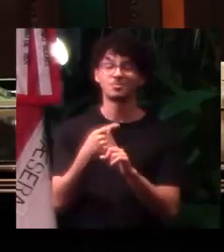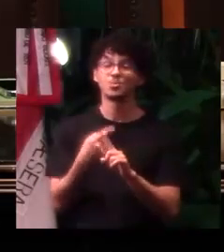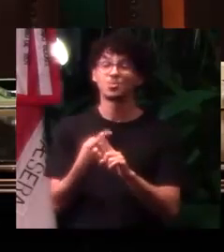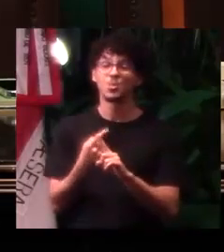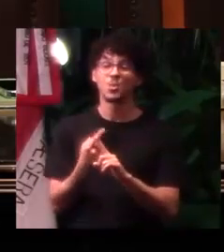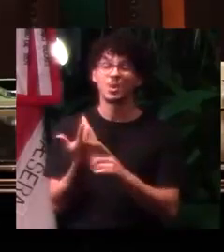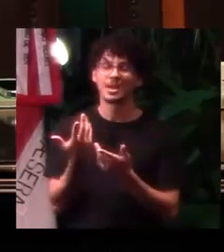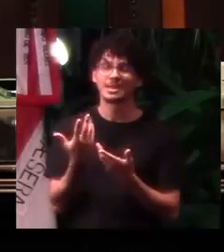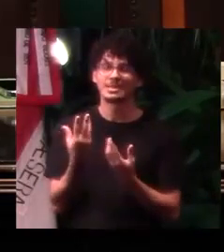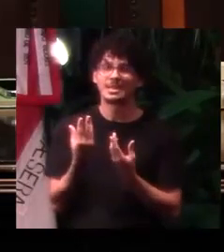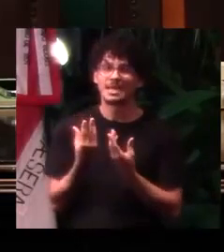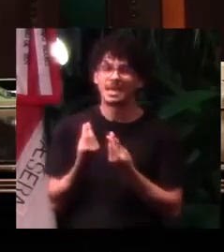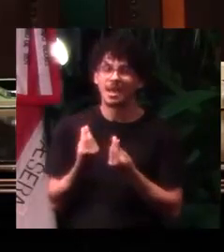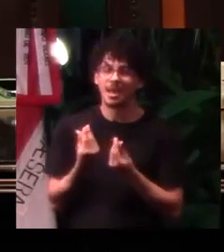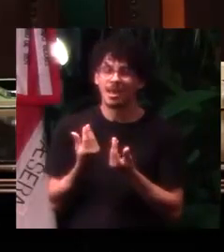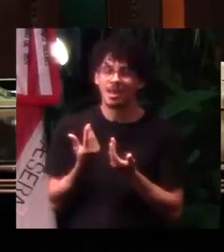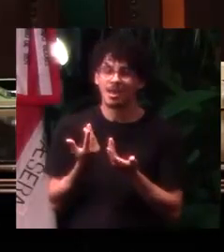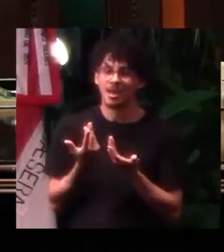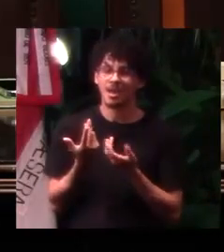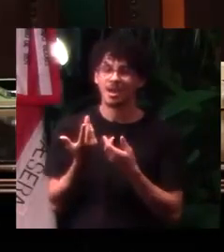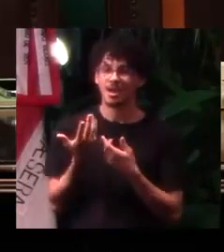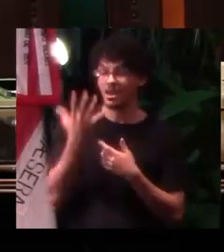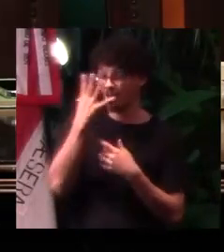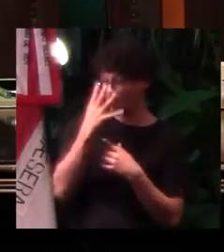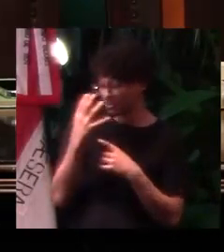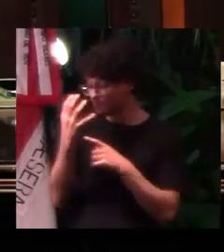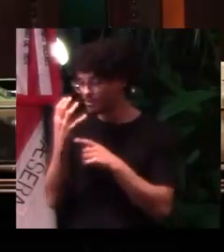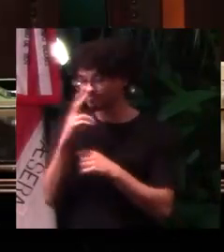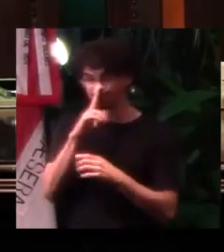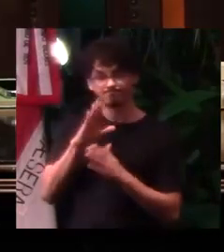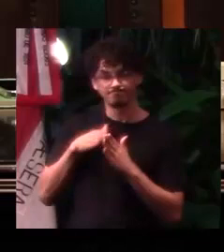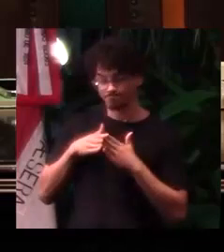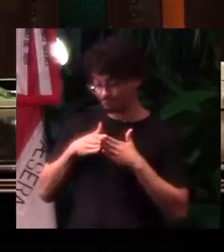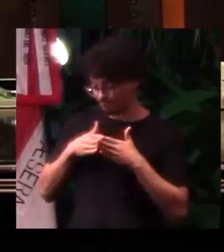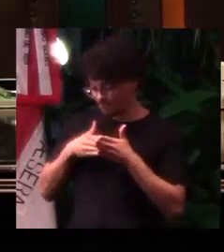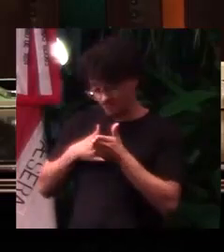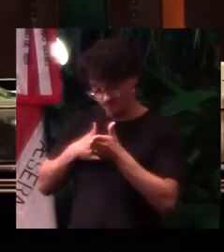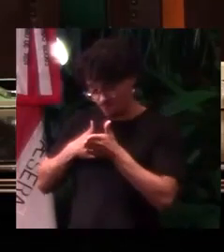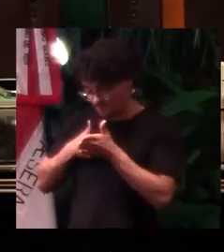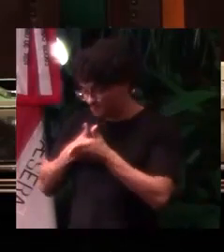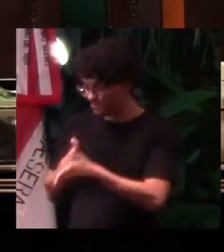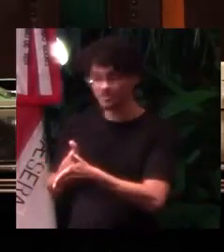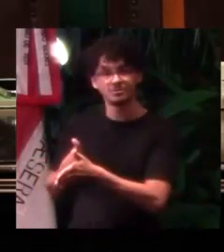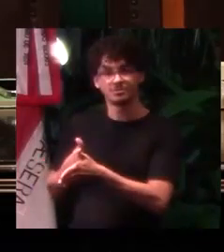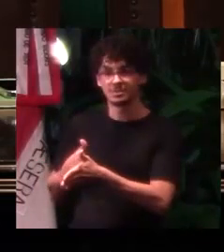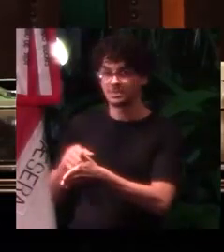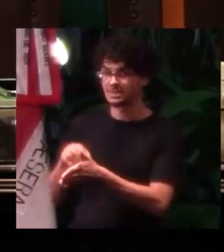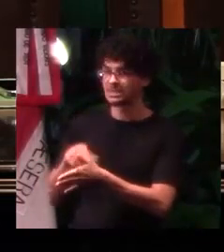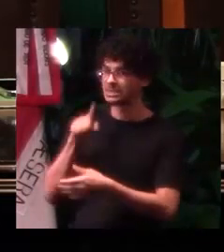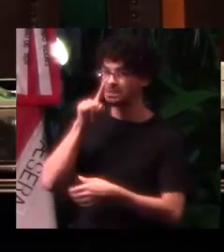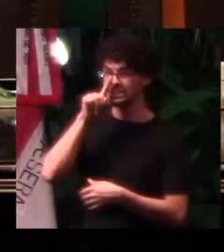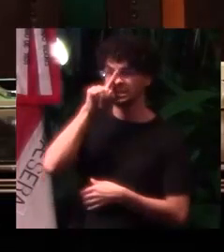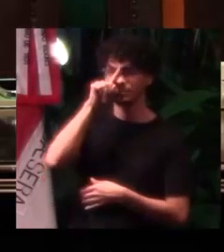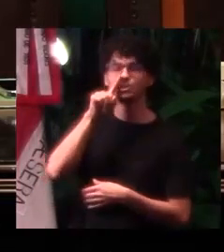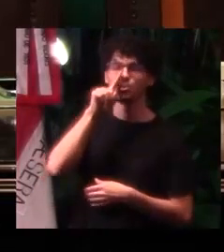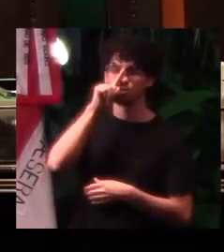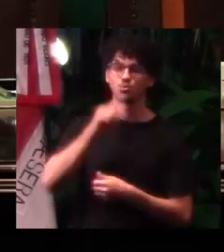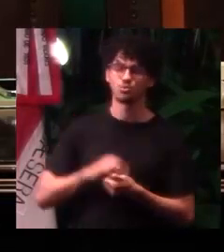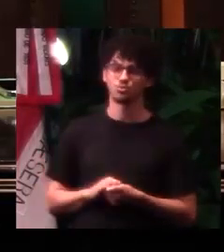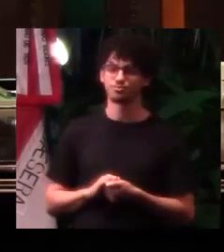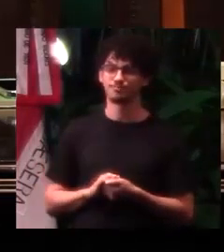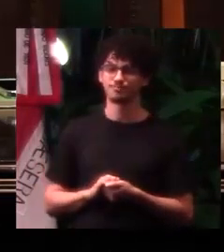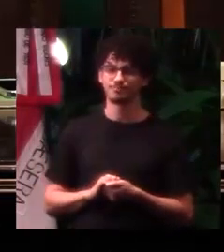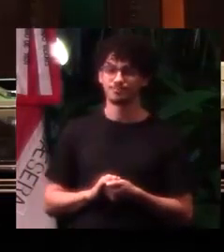fascínio, esse fascínio devoto, ele é muito perigoso. O fascínio